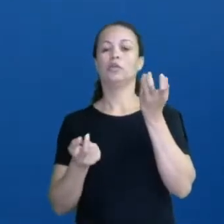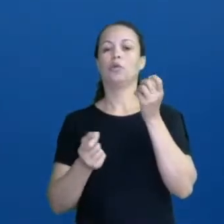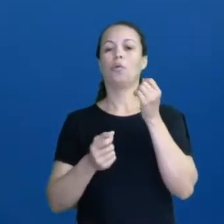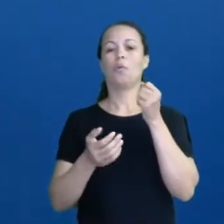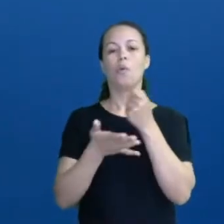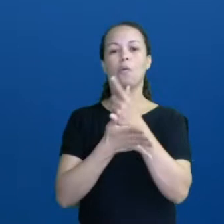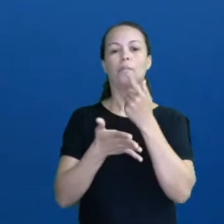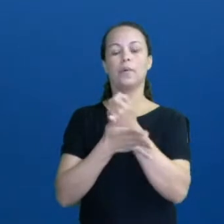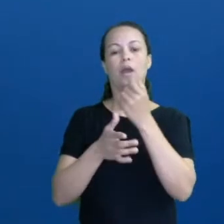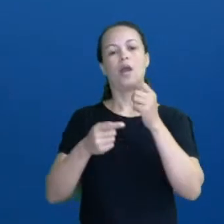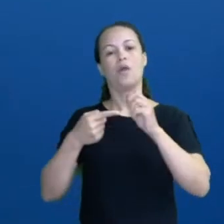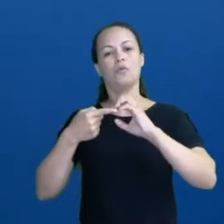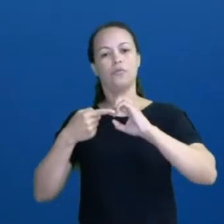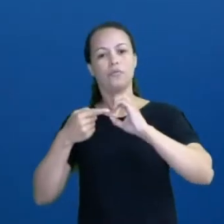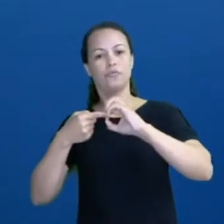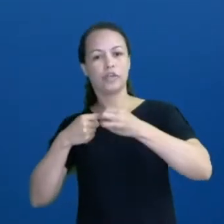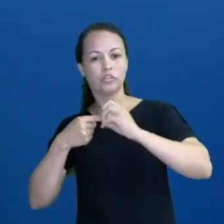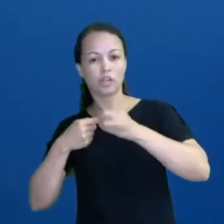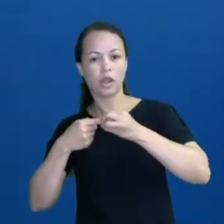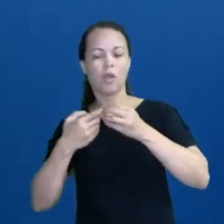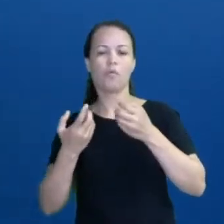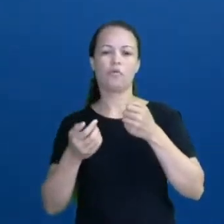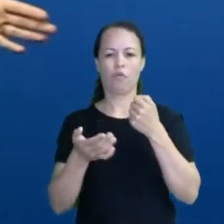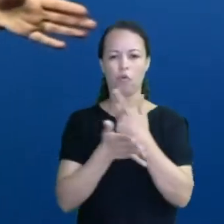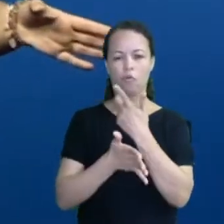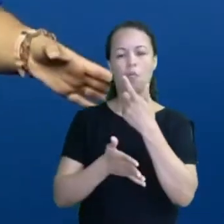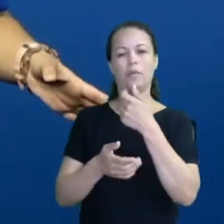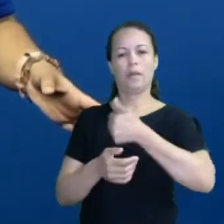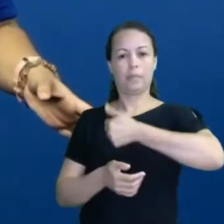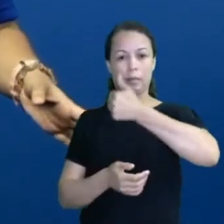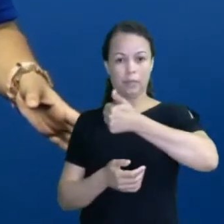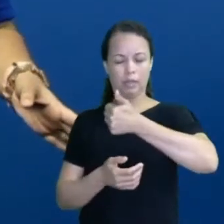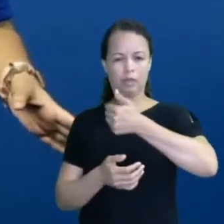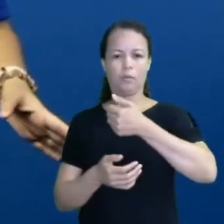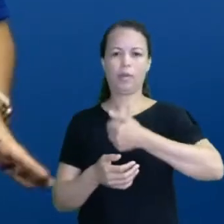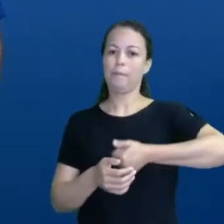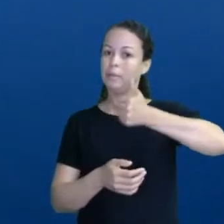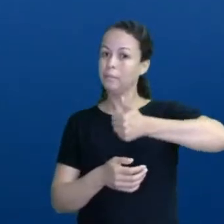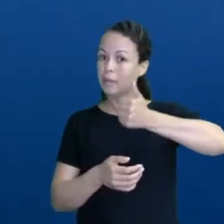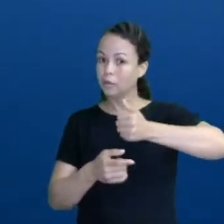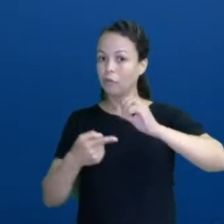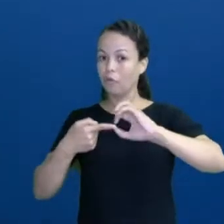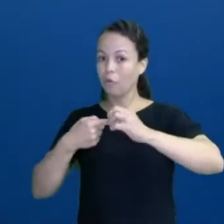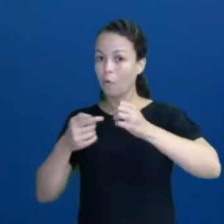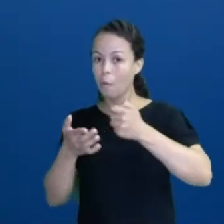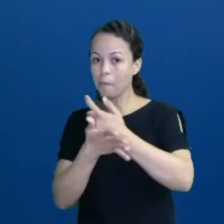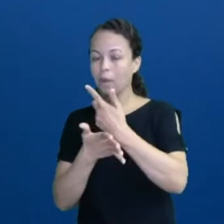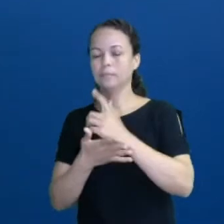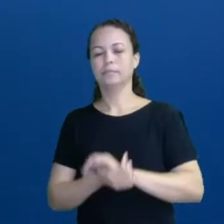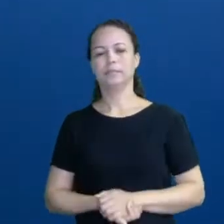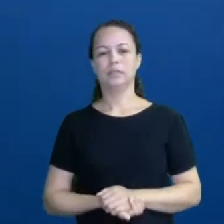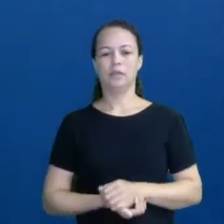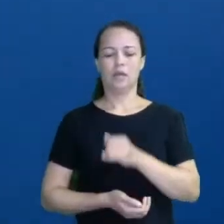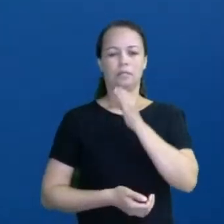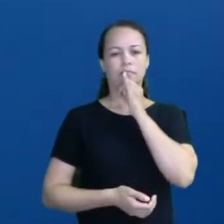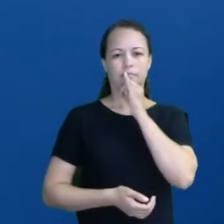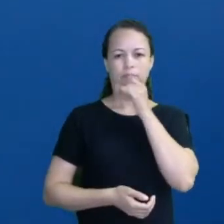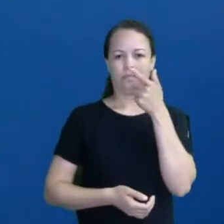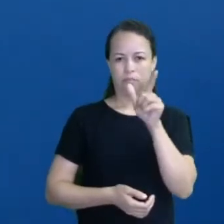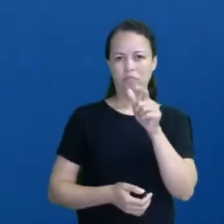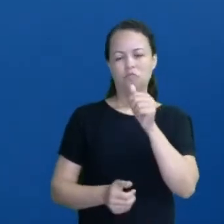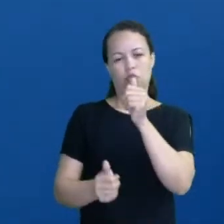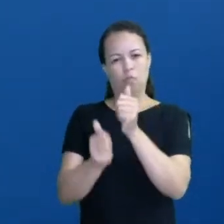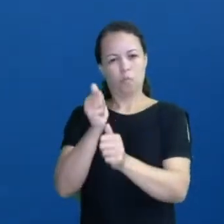feijão, então eu vou botar logo o feijão primeiro, porque é a primeira coisa que eu vou comprar na minha feira. Se, por exemplo, for